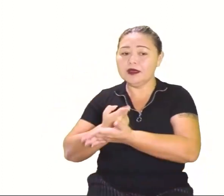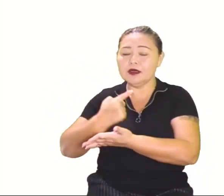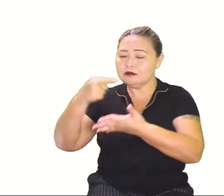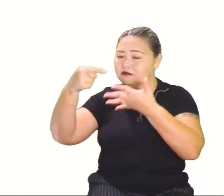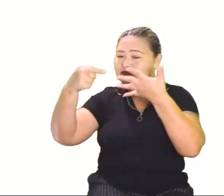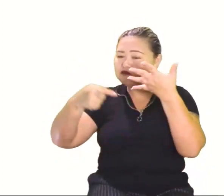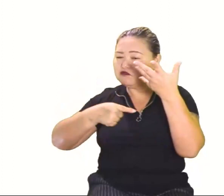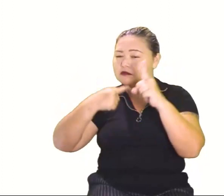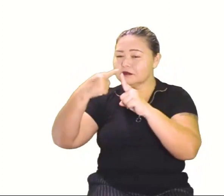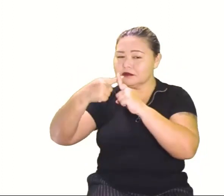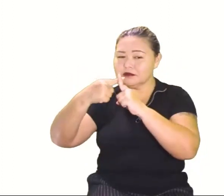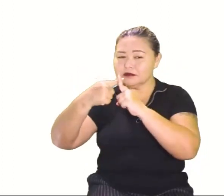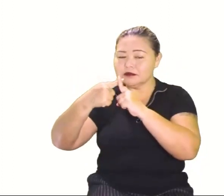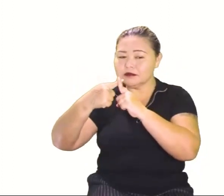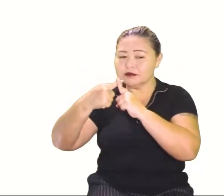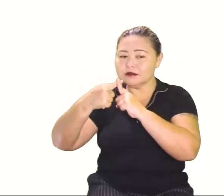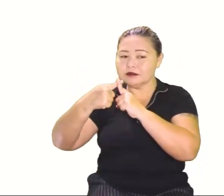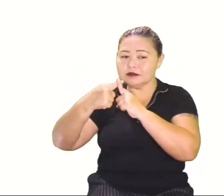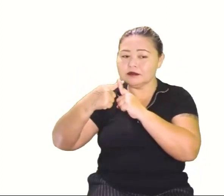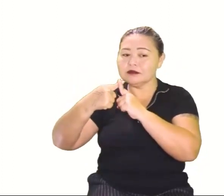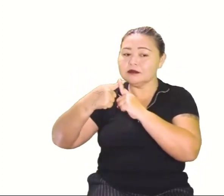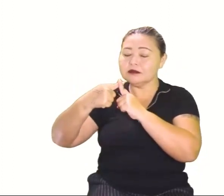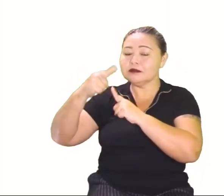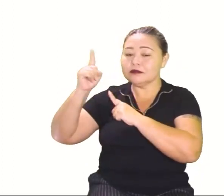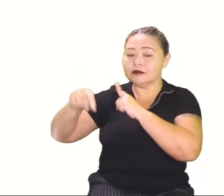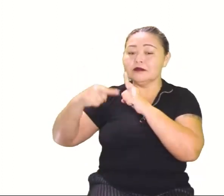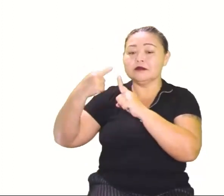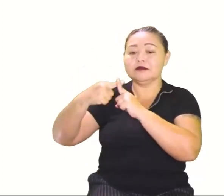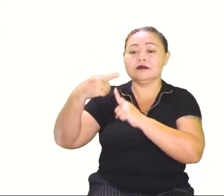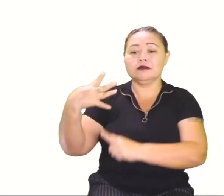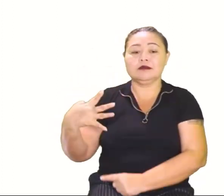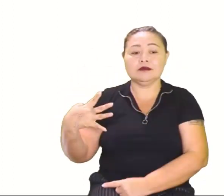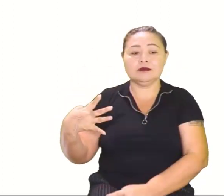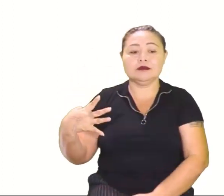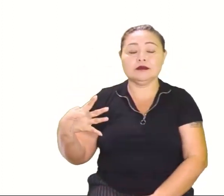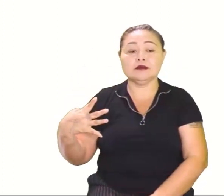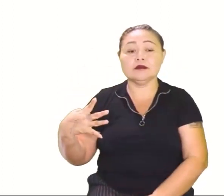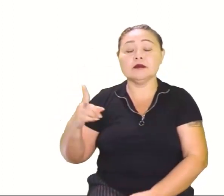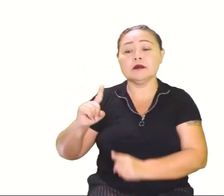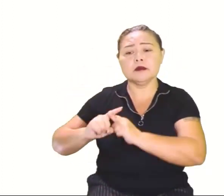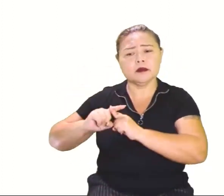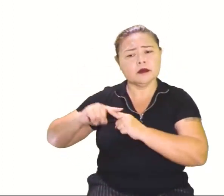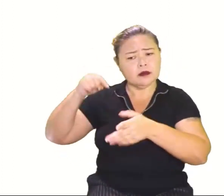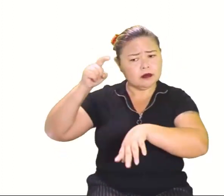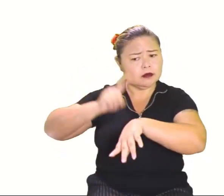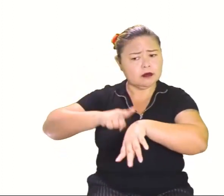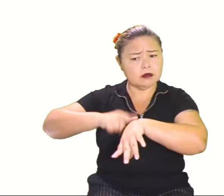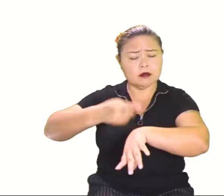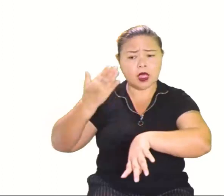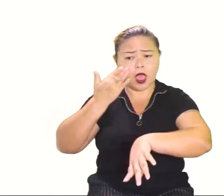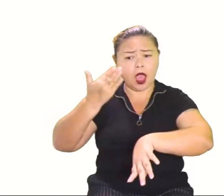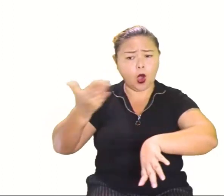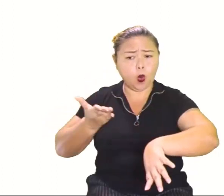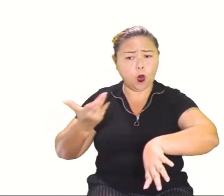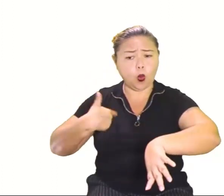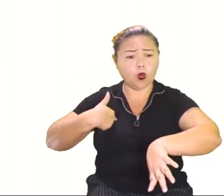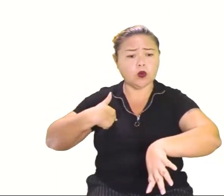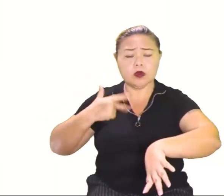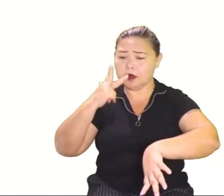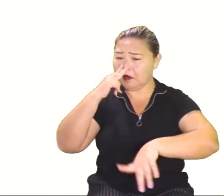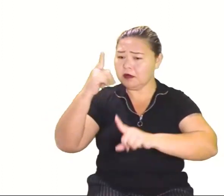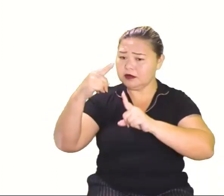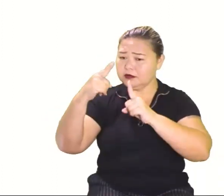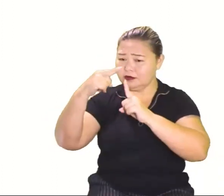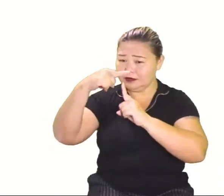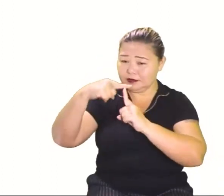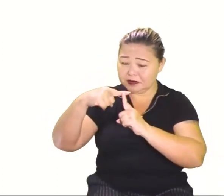do sinal. Deve ser que essa alternativa era para ser mais 4. Mas aqui a gente conserta, é ao vivo, ficou parecendo uma cruz aqui.